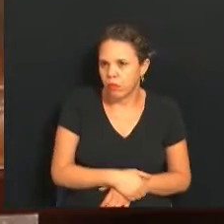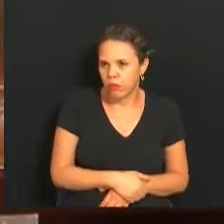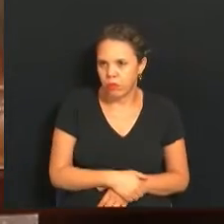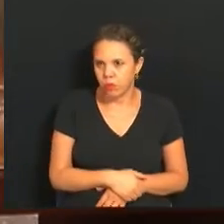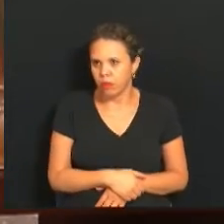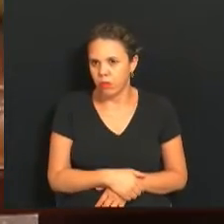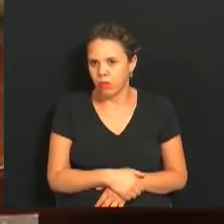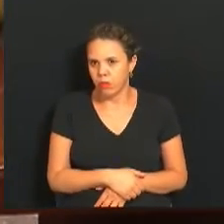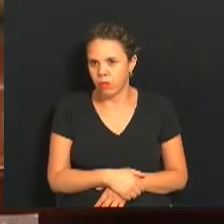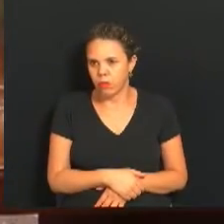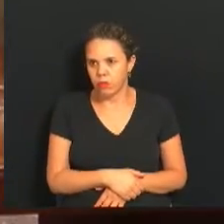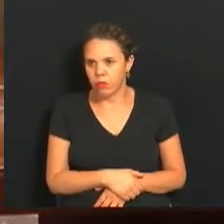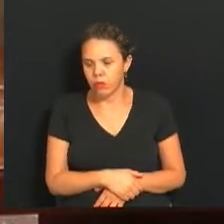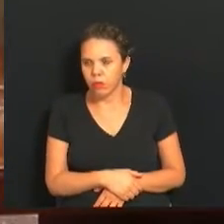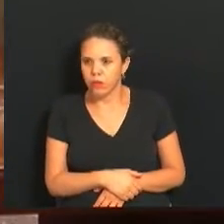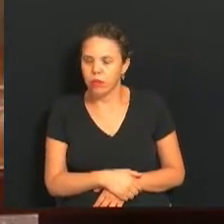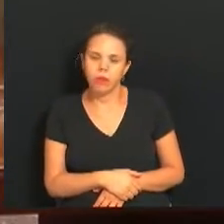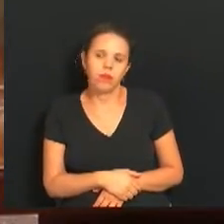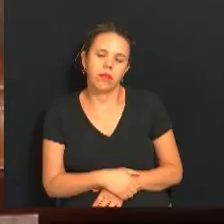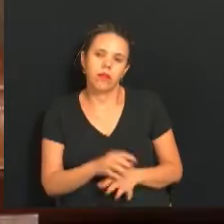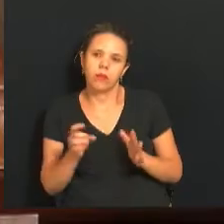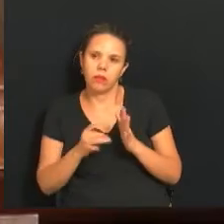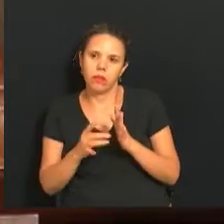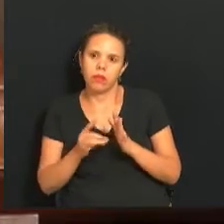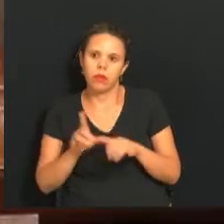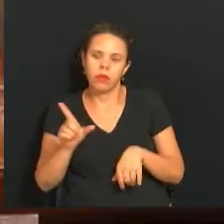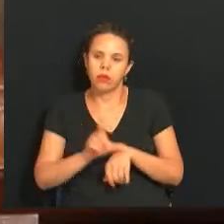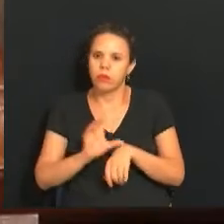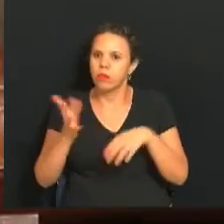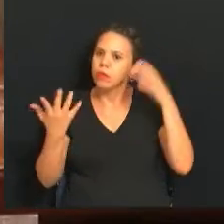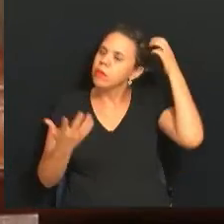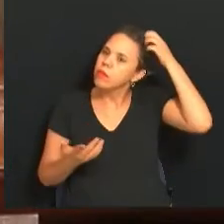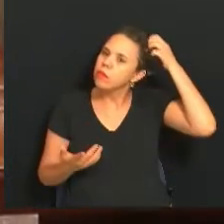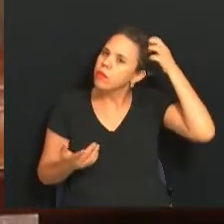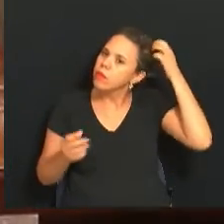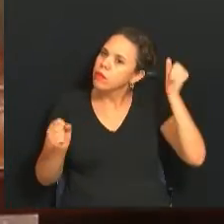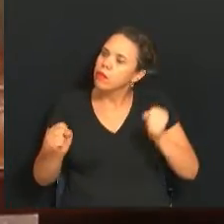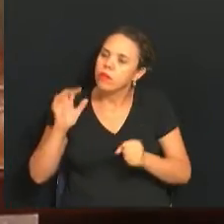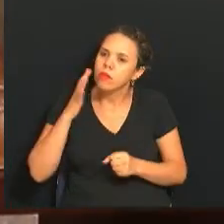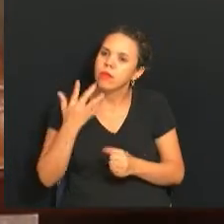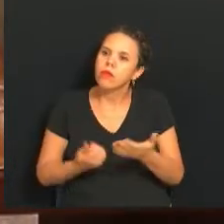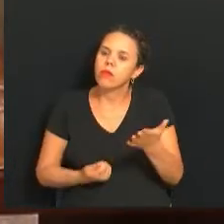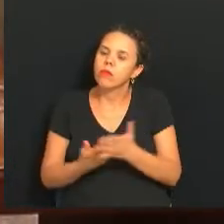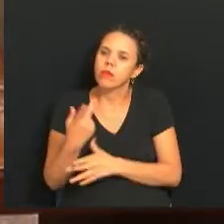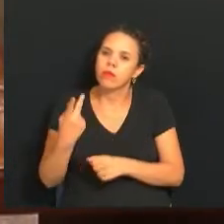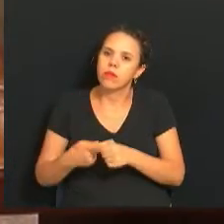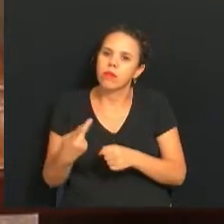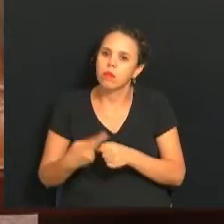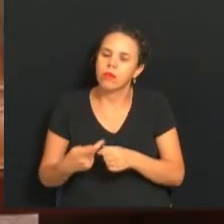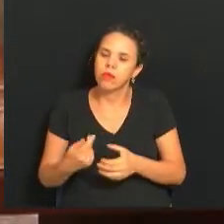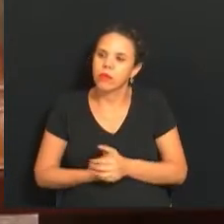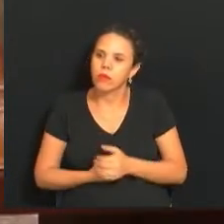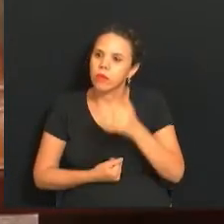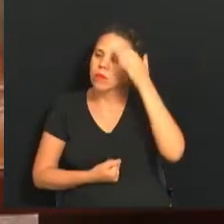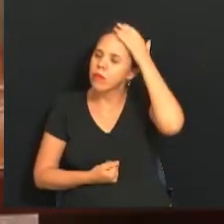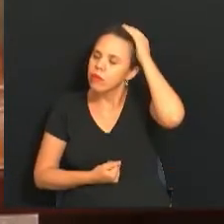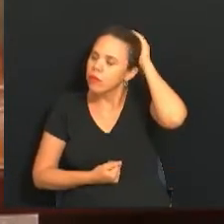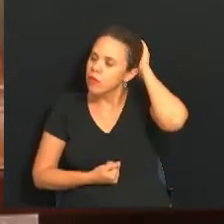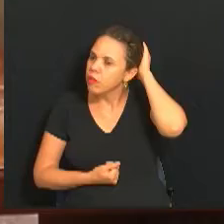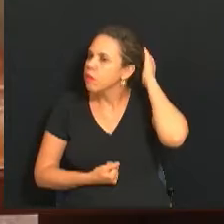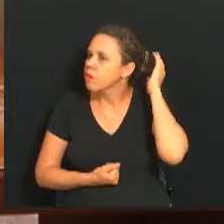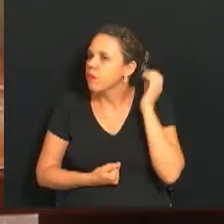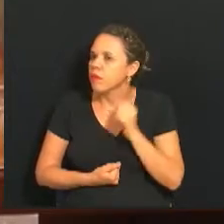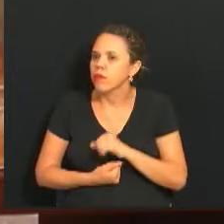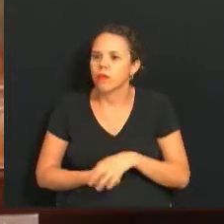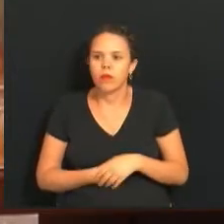E através da vitrine, de repente, ele pode resolver comprar o produto, né? Então, faz toda a